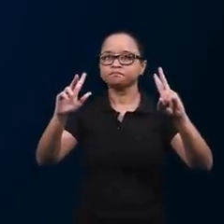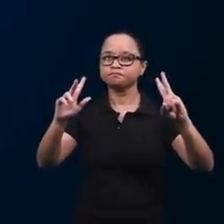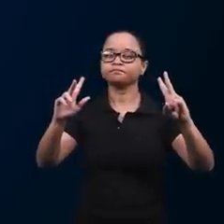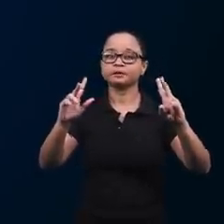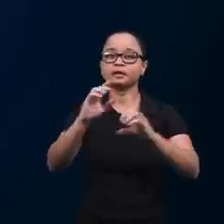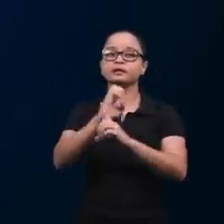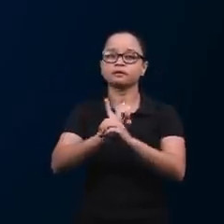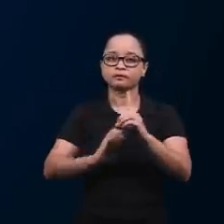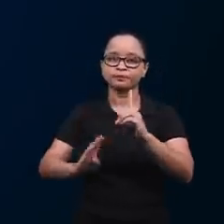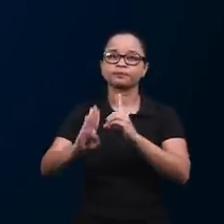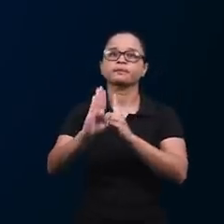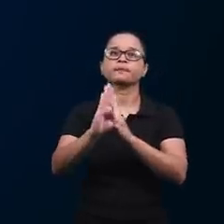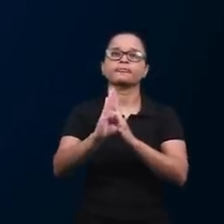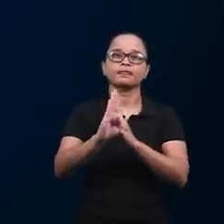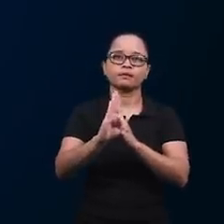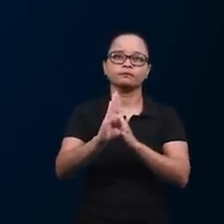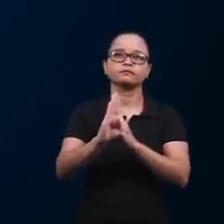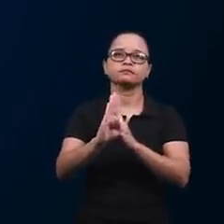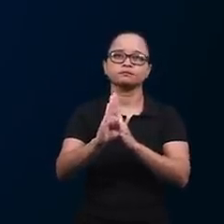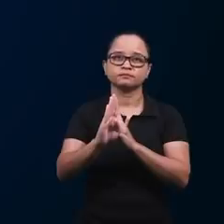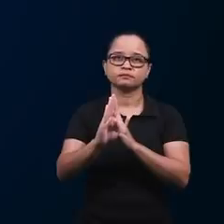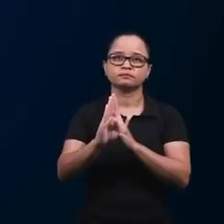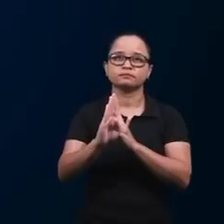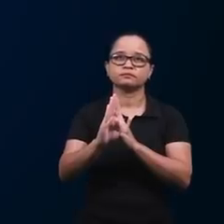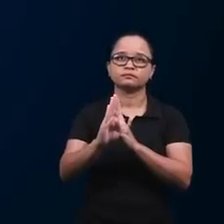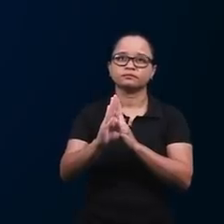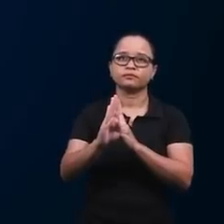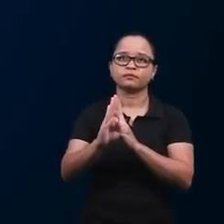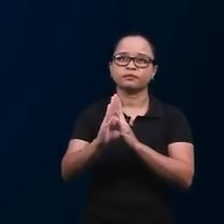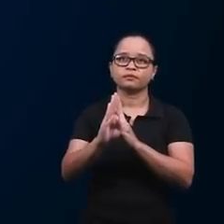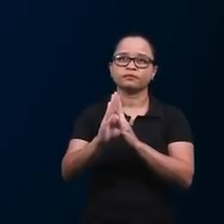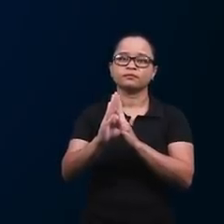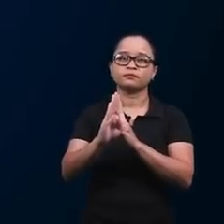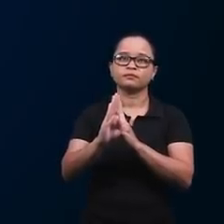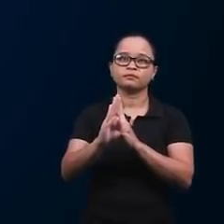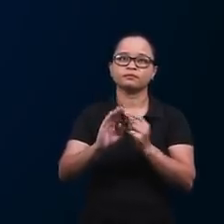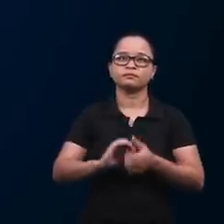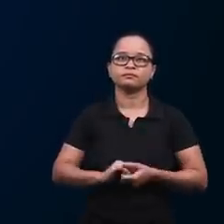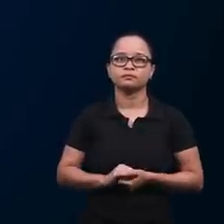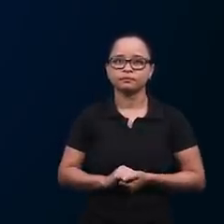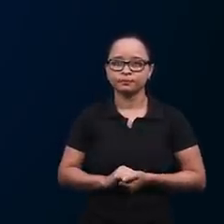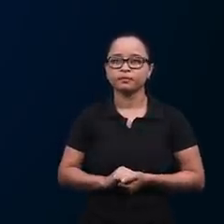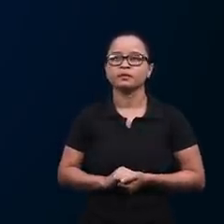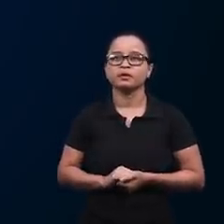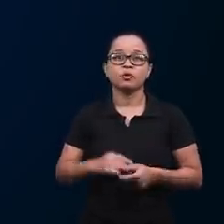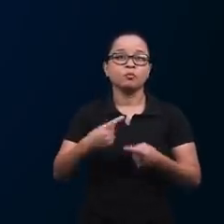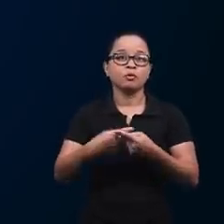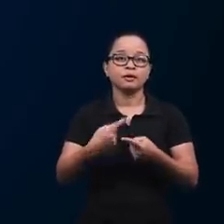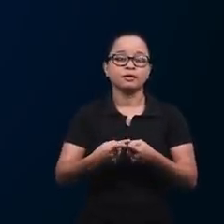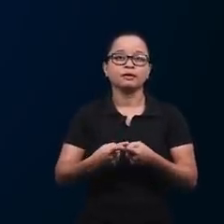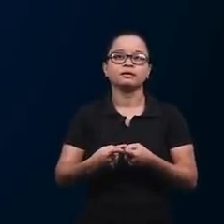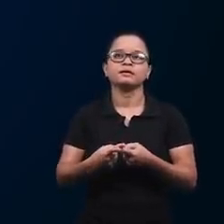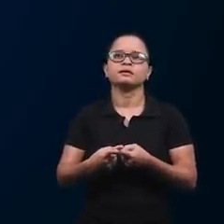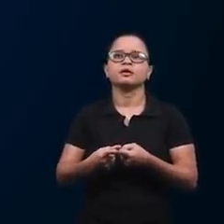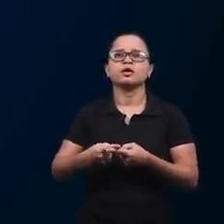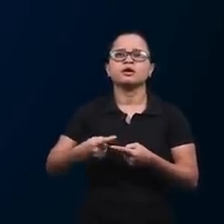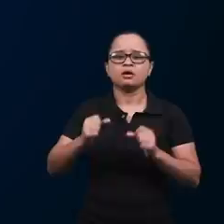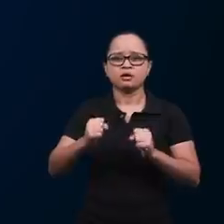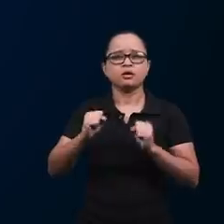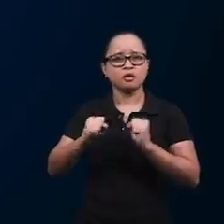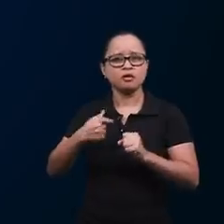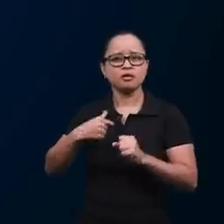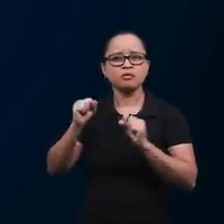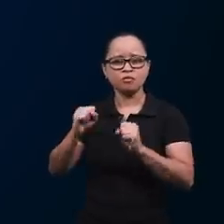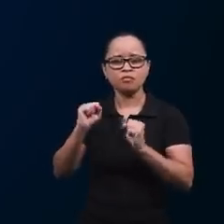Esperasse completo irmã diferente completamente foram Aventura pode vir pegar